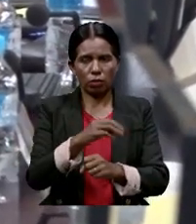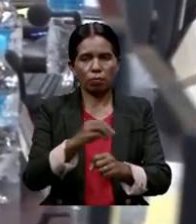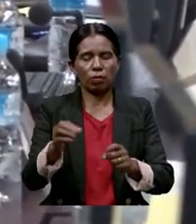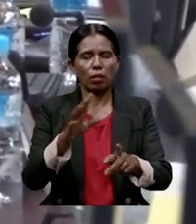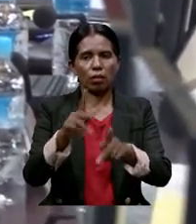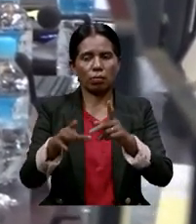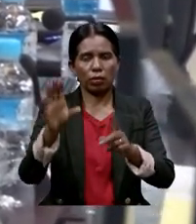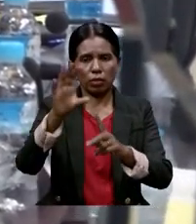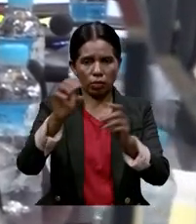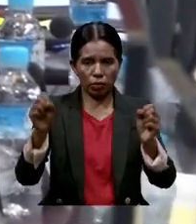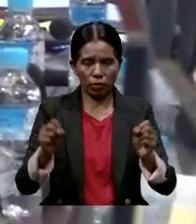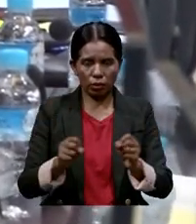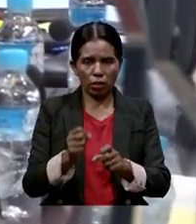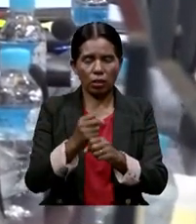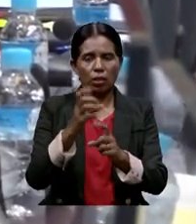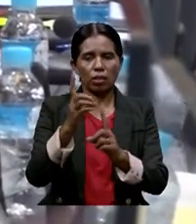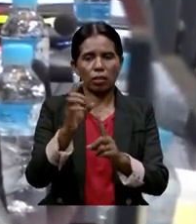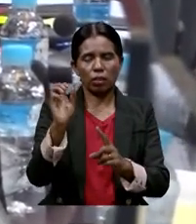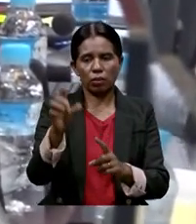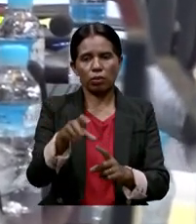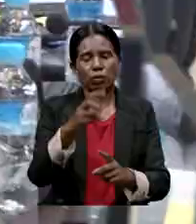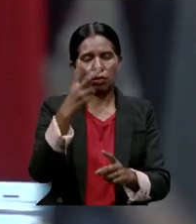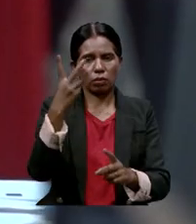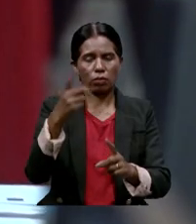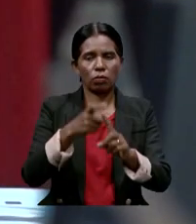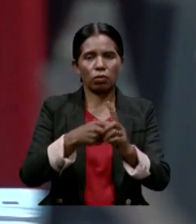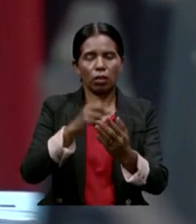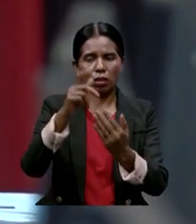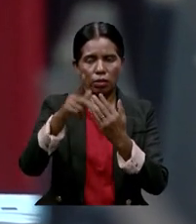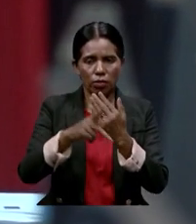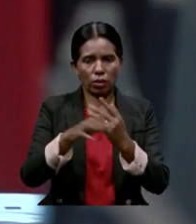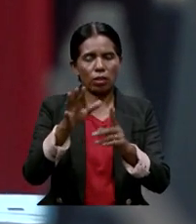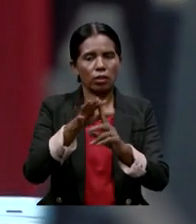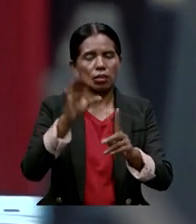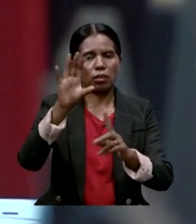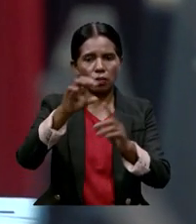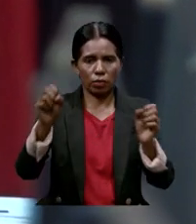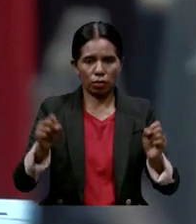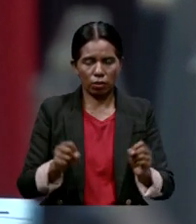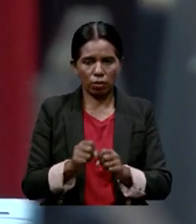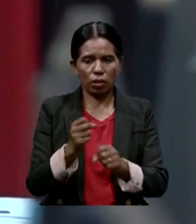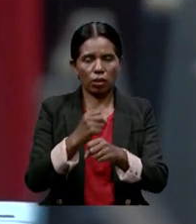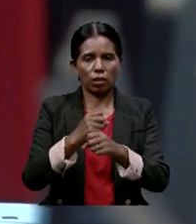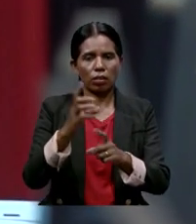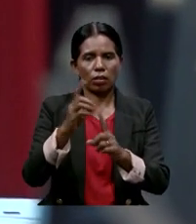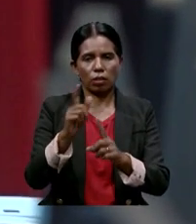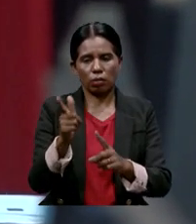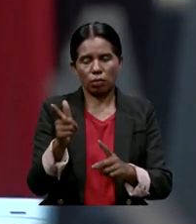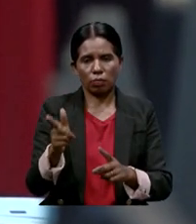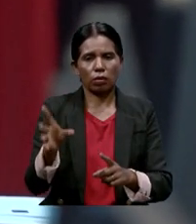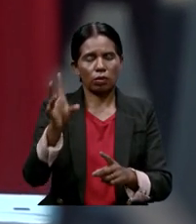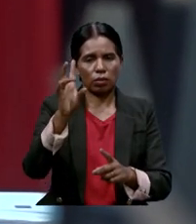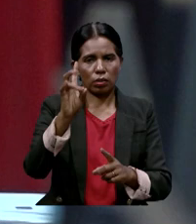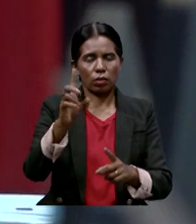eleição CF Suco, se relau e alorão sanu recém rua Fulan Abril, no eleição CF Suco, né? Se relau e Oron Ronulu Resin Hitu,